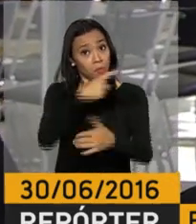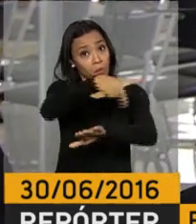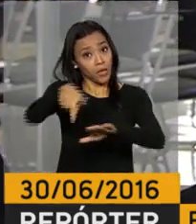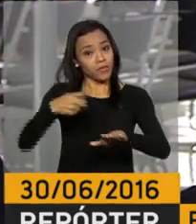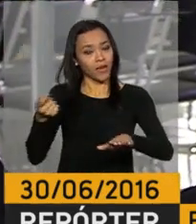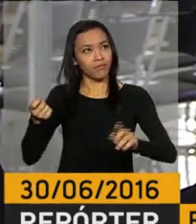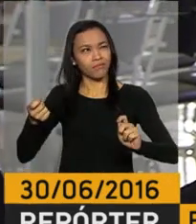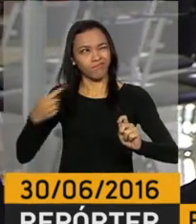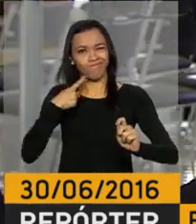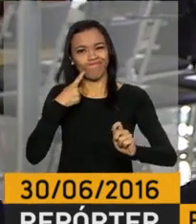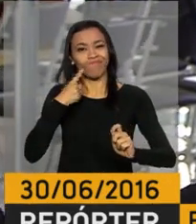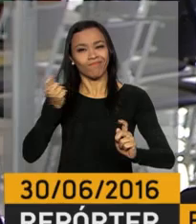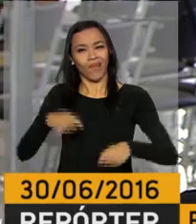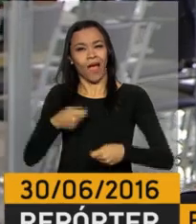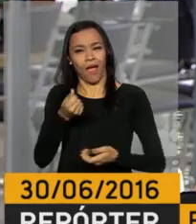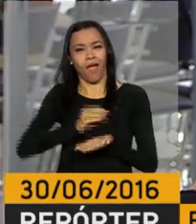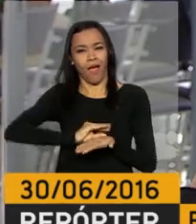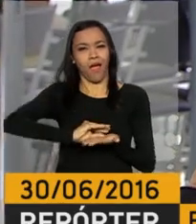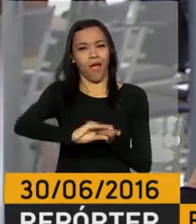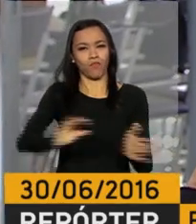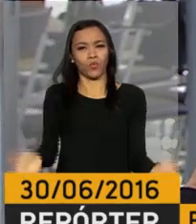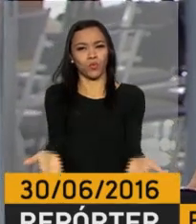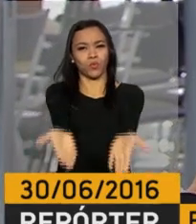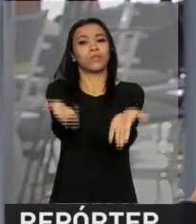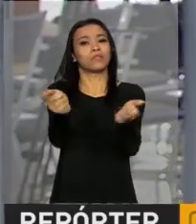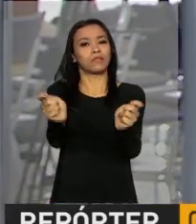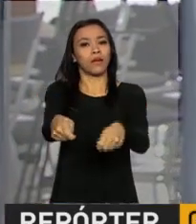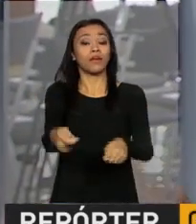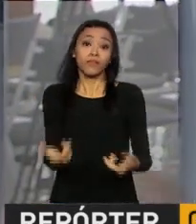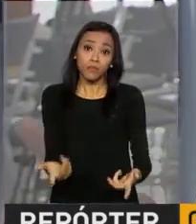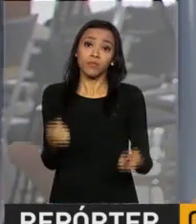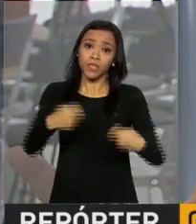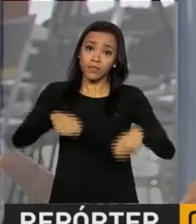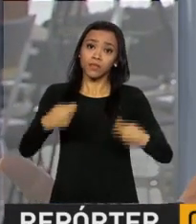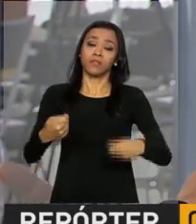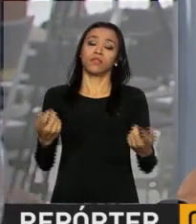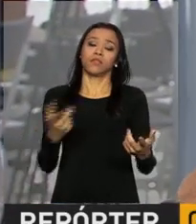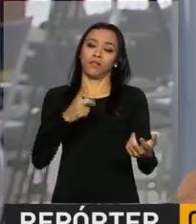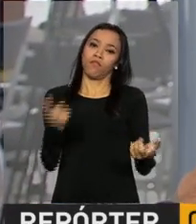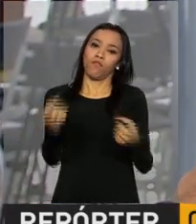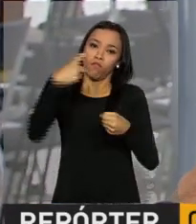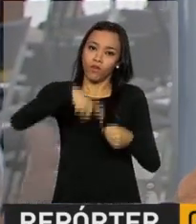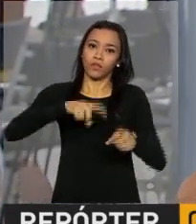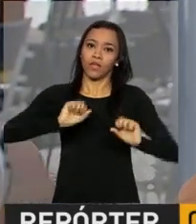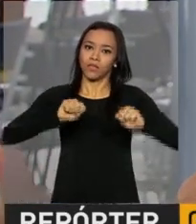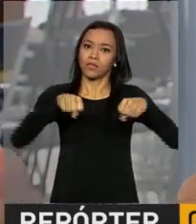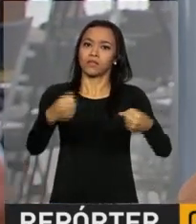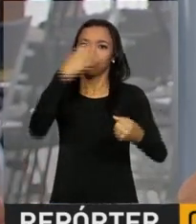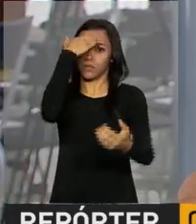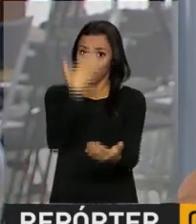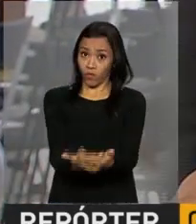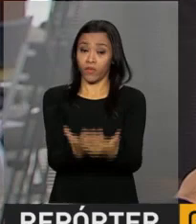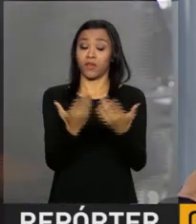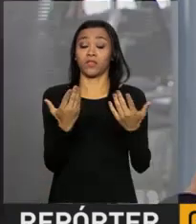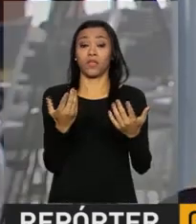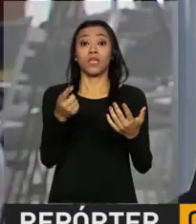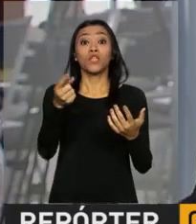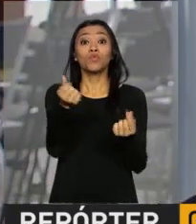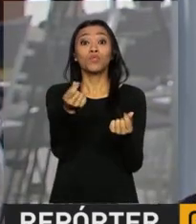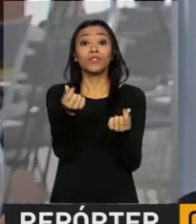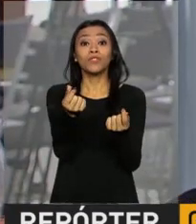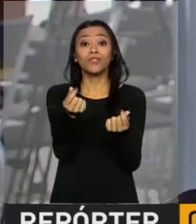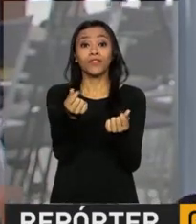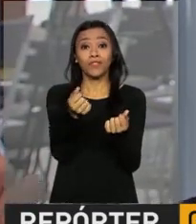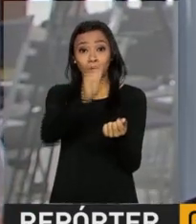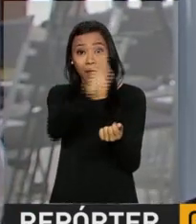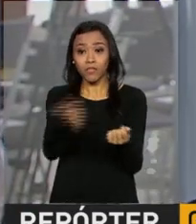investir é evidente que o país precisa retomar essa confiança e estamos retomando para que os investimentos voltem é